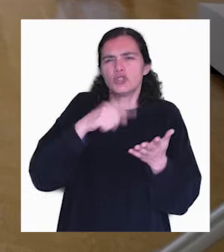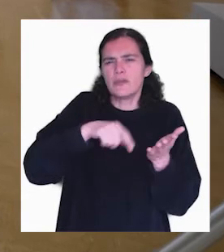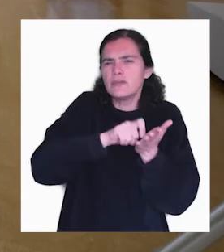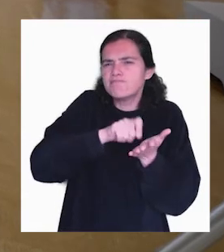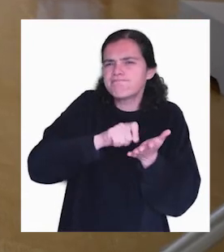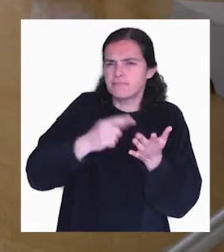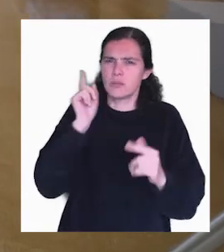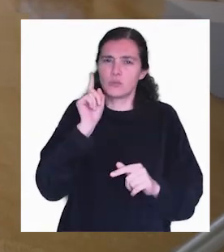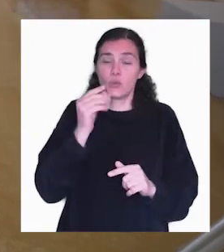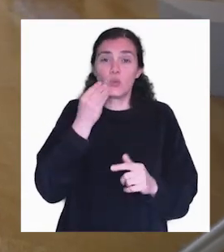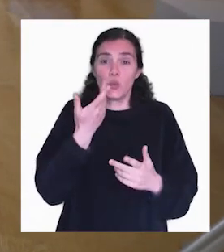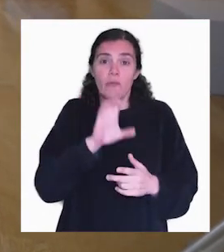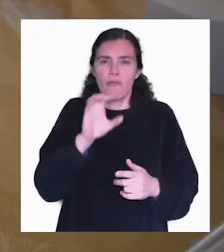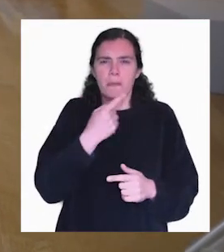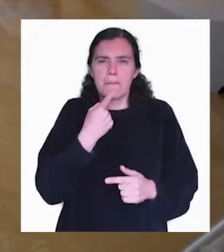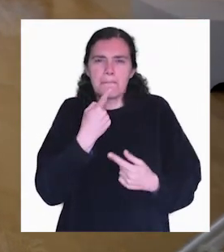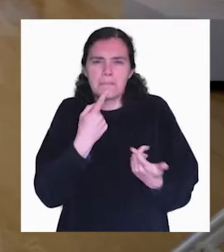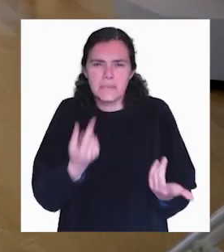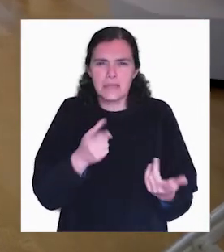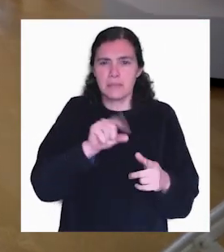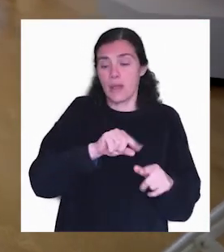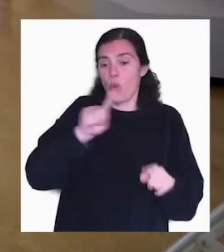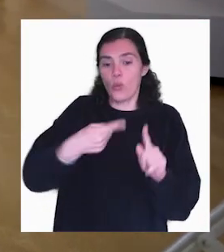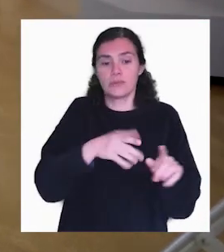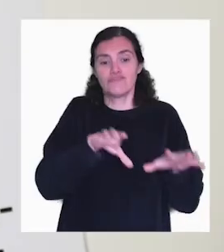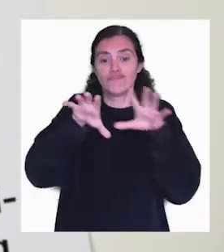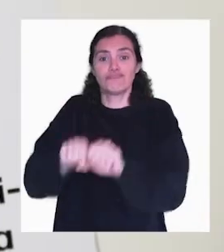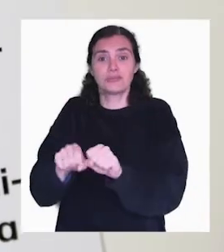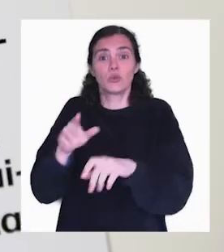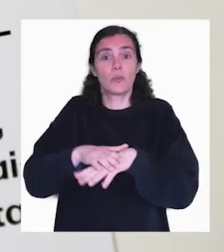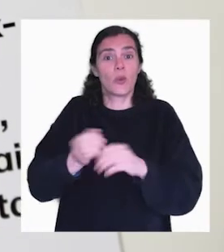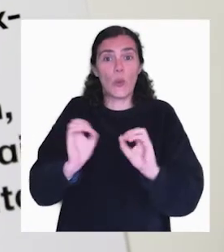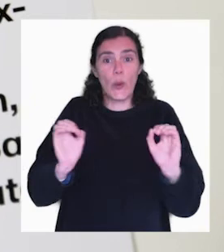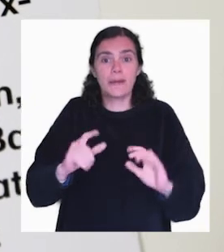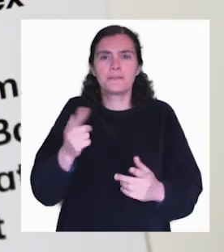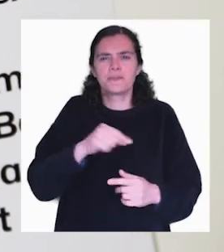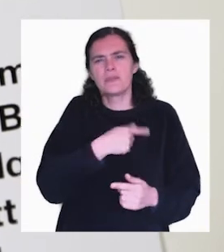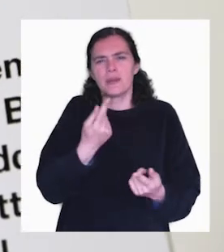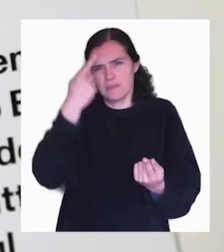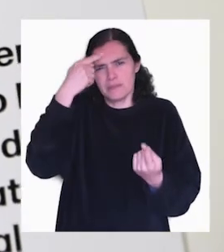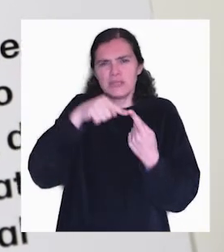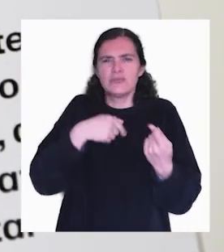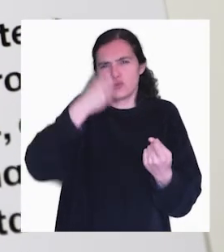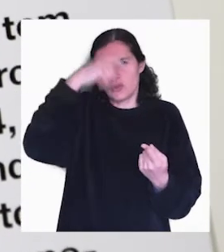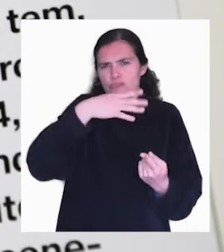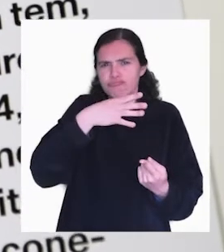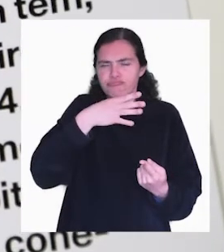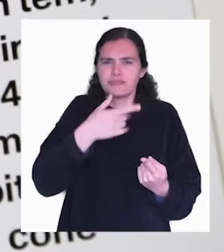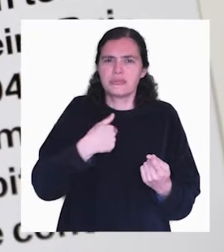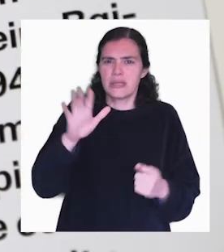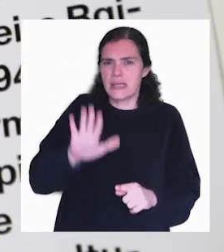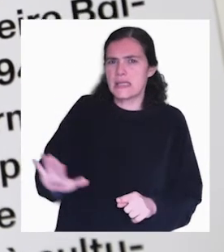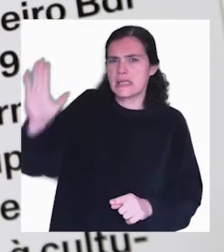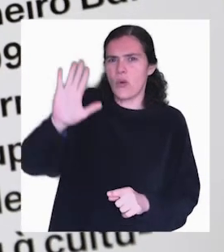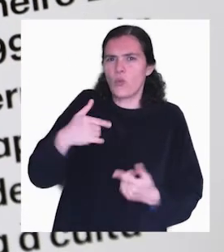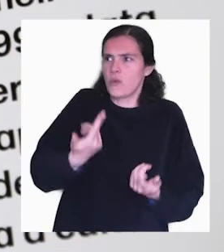importante como abordagem. Outra seria a questão do colonial pela sua ausência, até para sair sempre de uma narrativa da nação, não é? Da